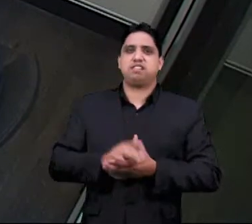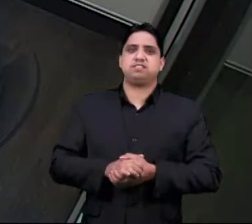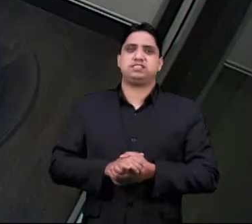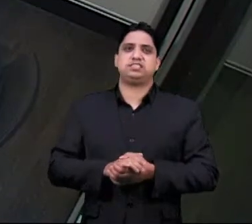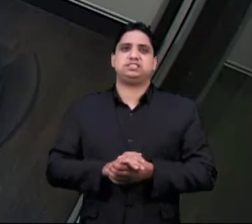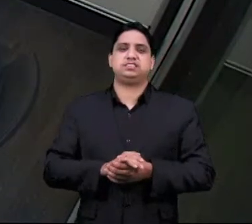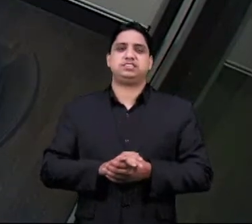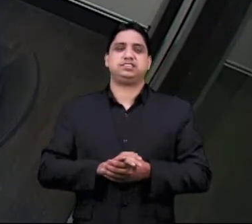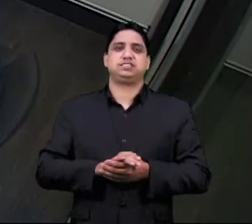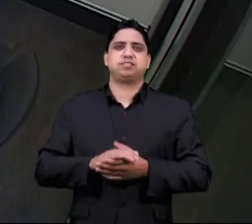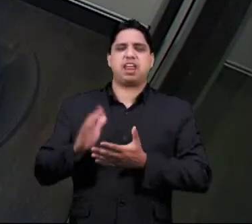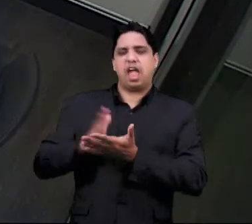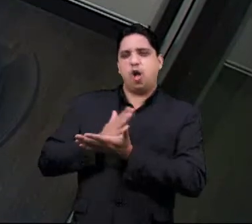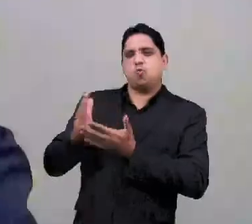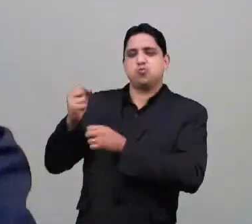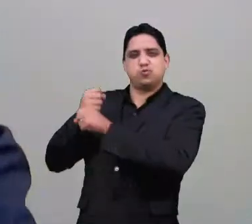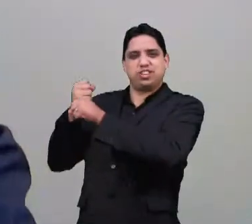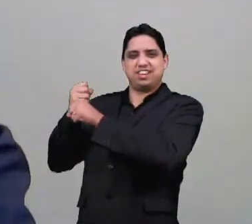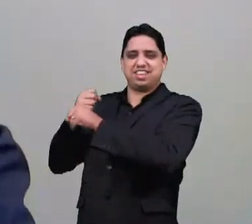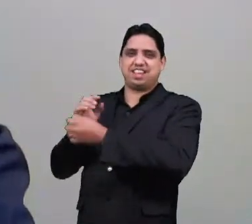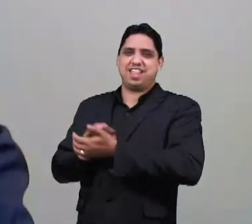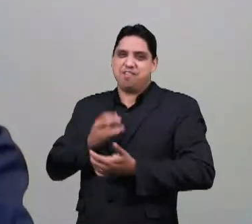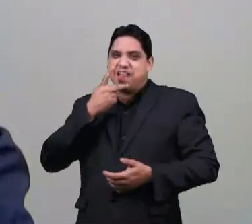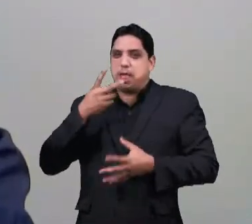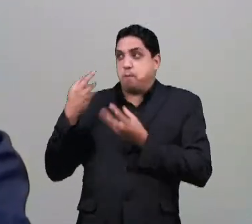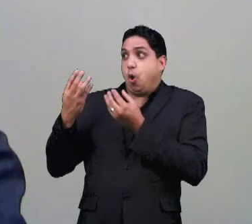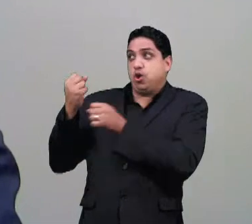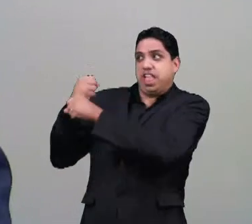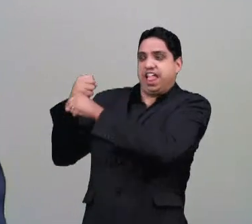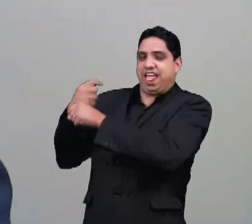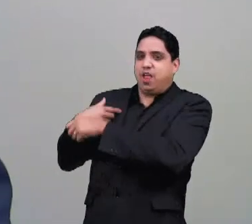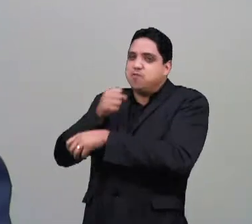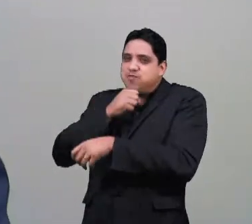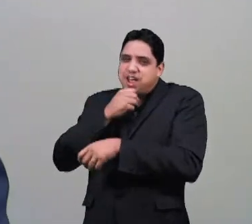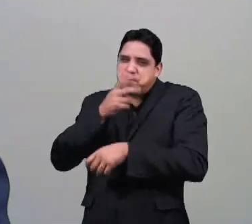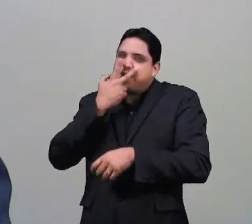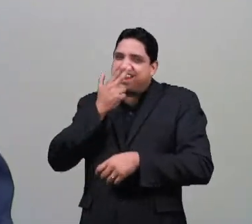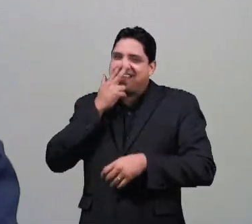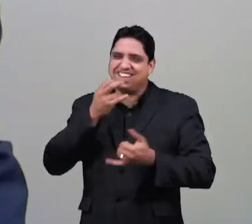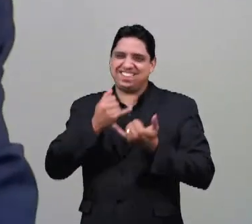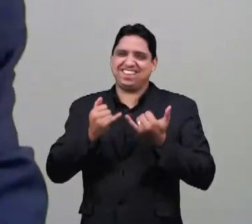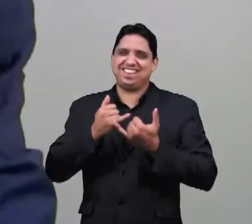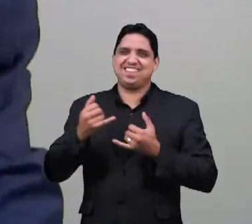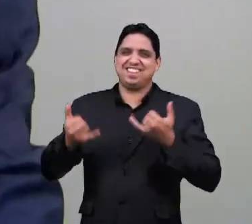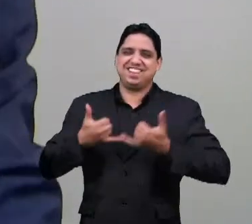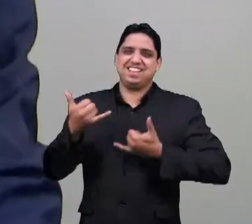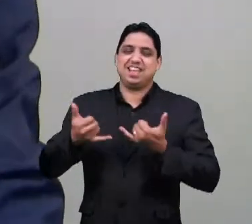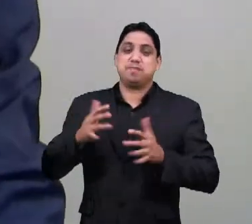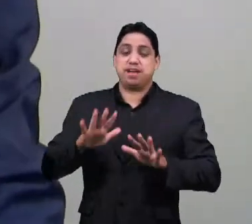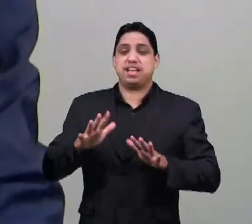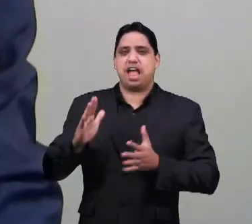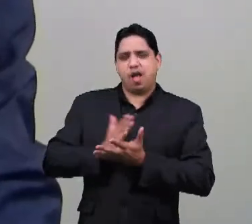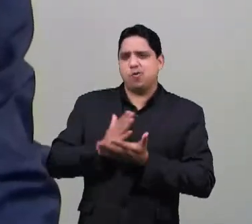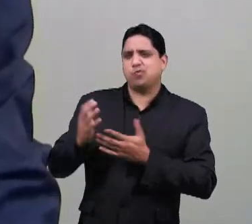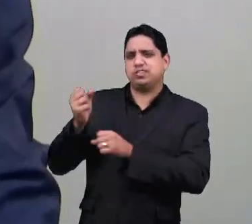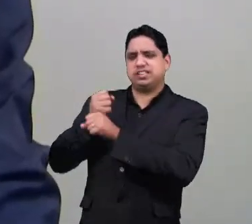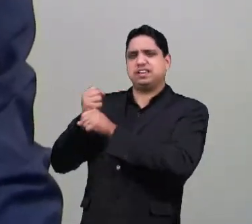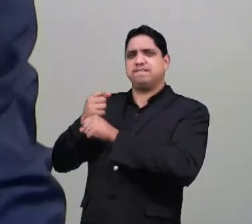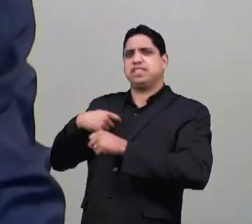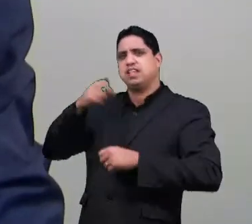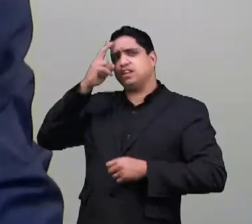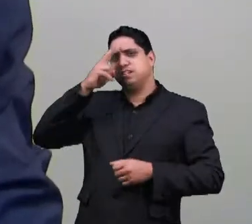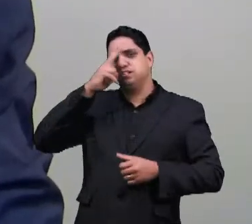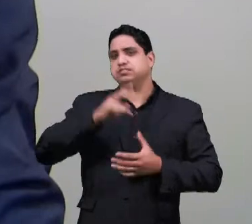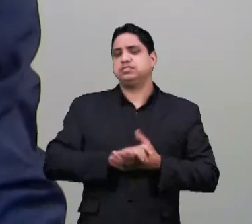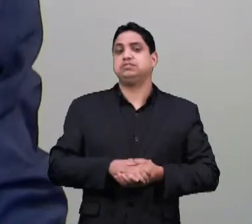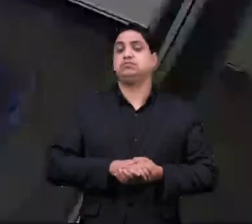muito velho. Então, alguns anos atrás que eu me lembro de uma expressão utilizada no seminário, e foi por ocasião de uma aula que